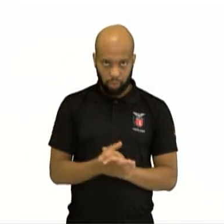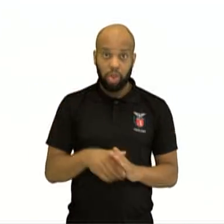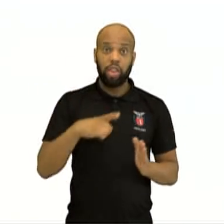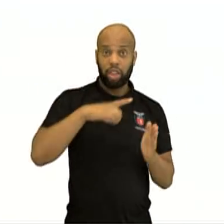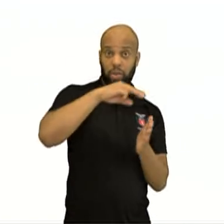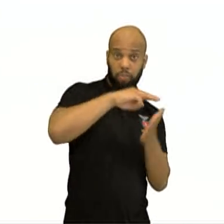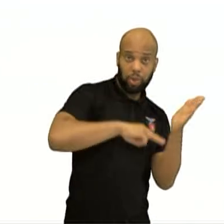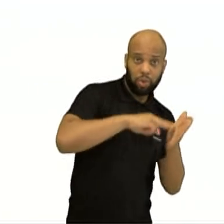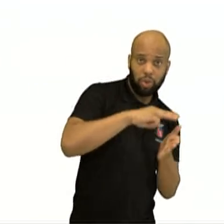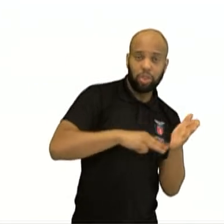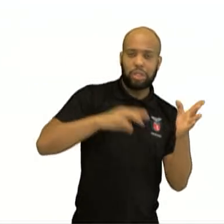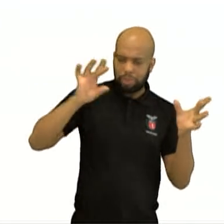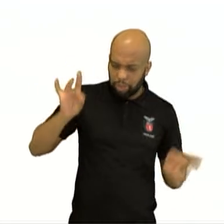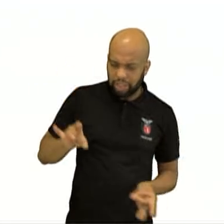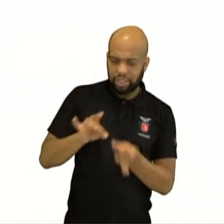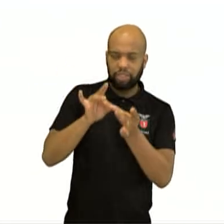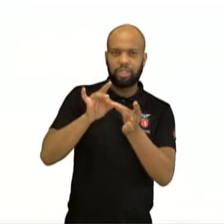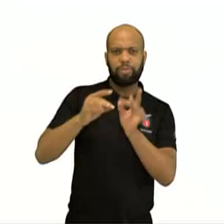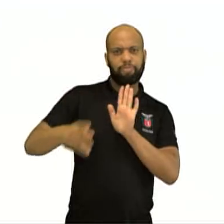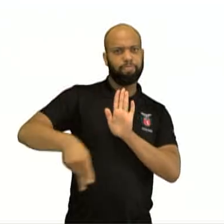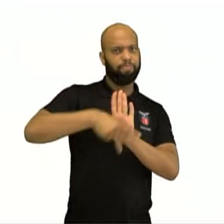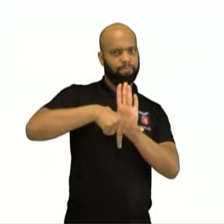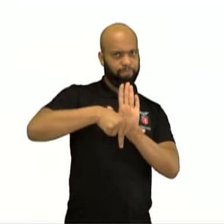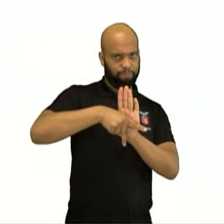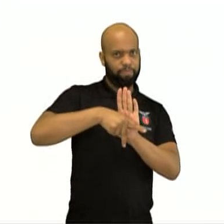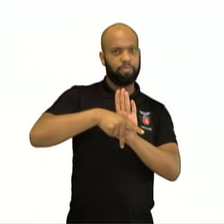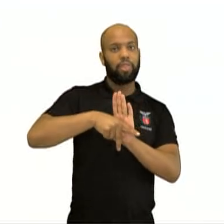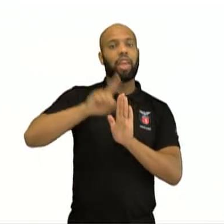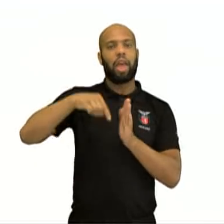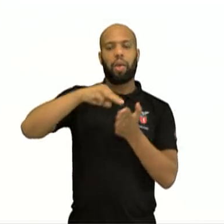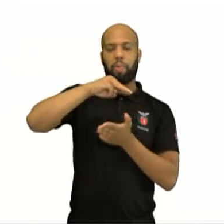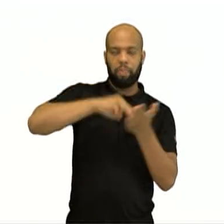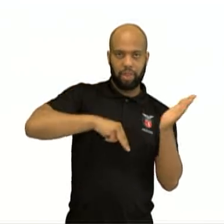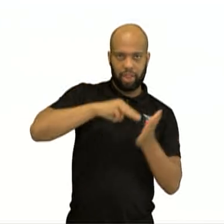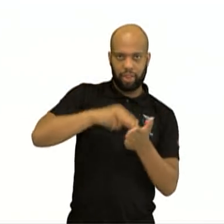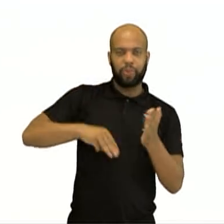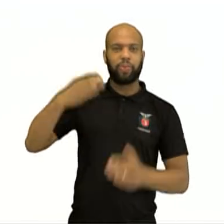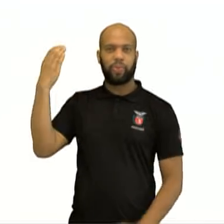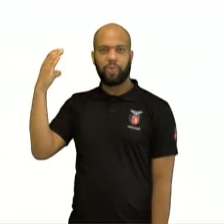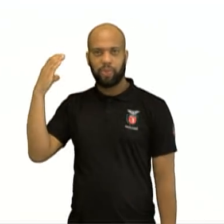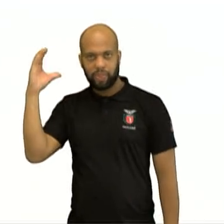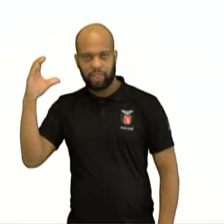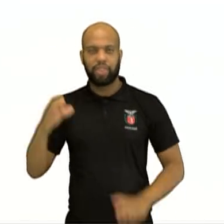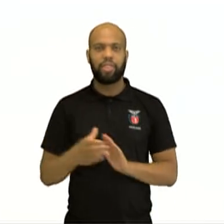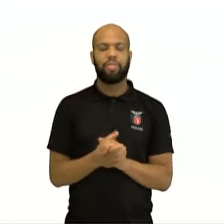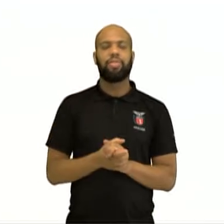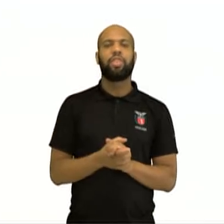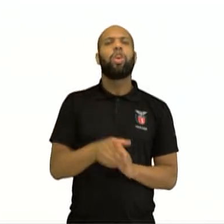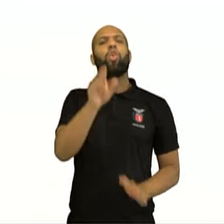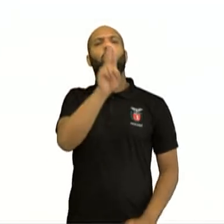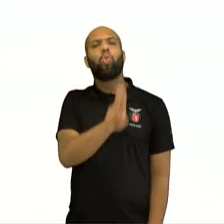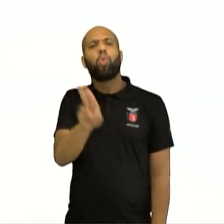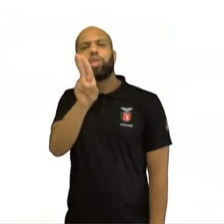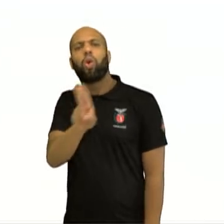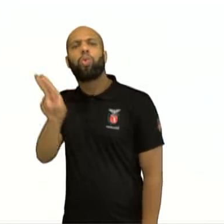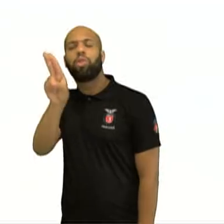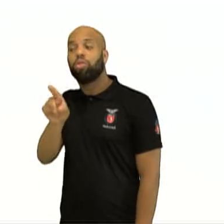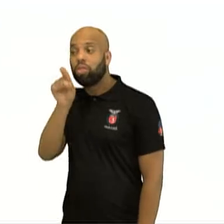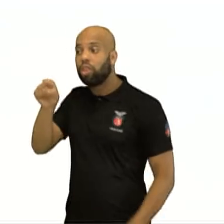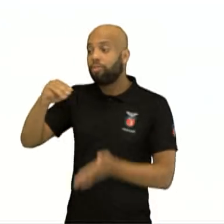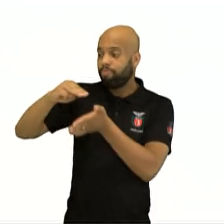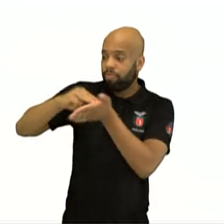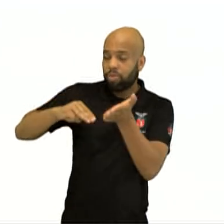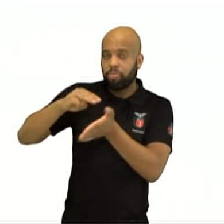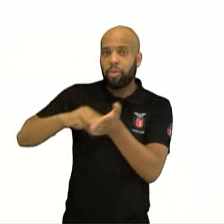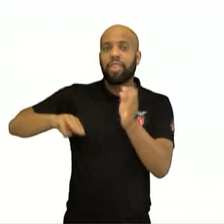metodologia específica e própria, o método científico. A aplicação rigorosa deste método